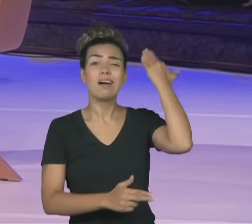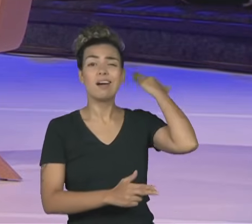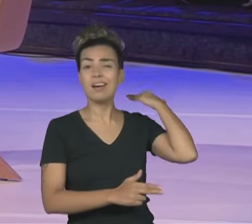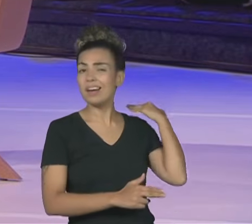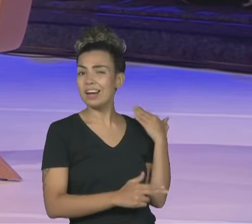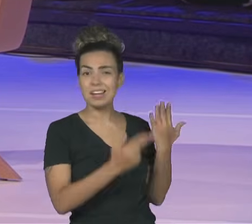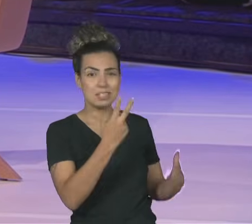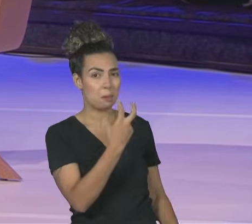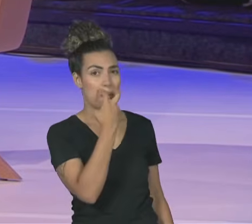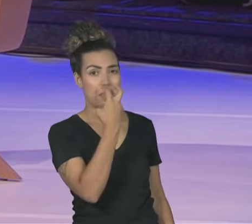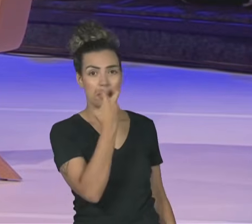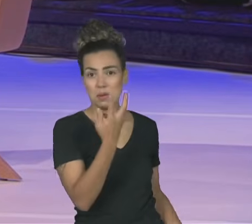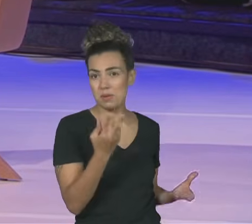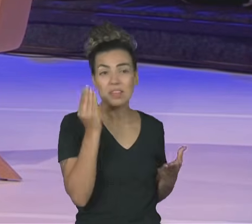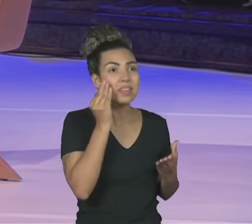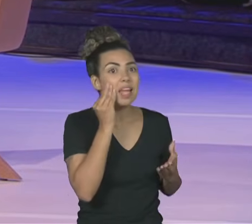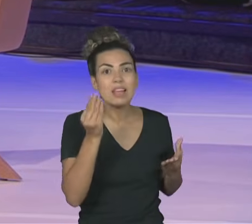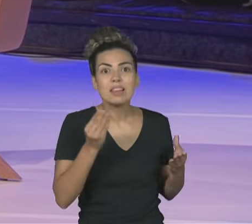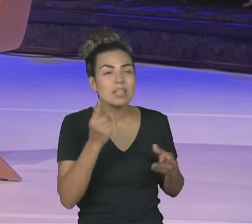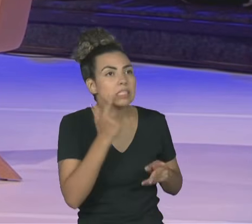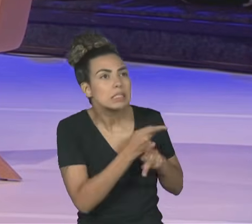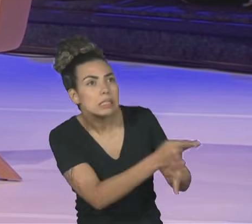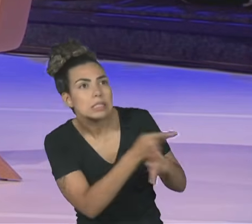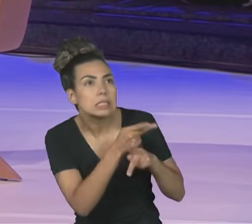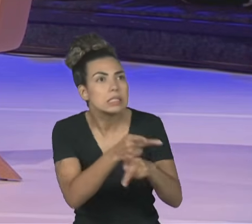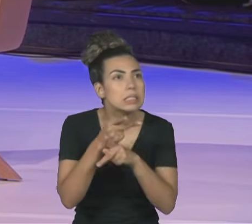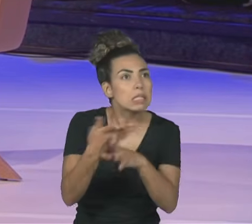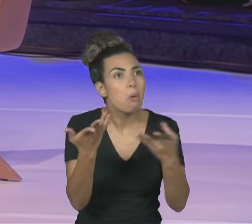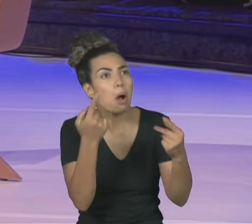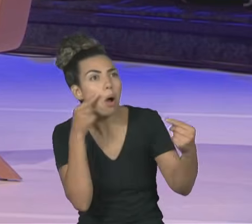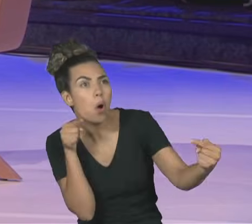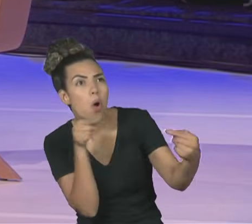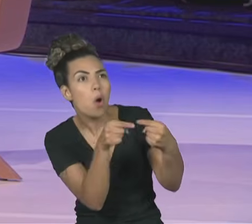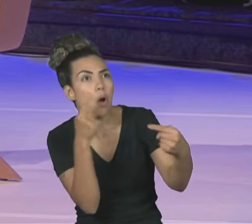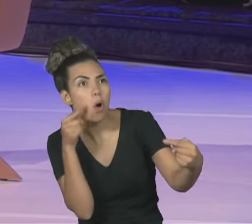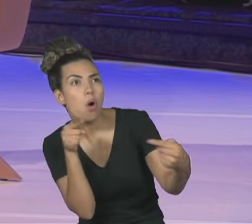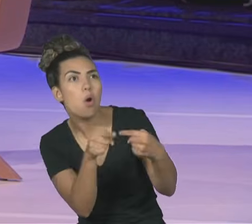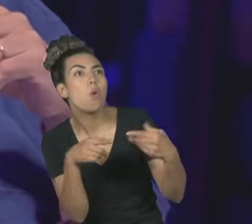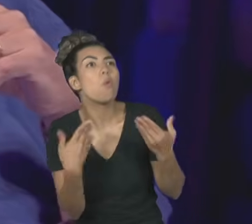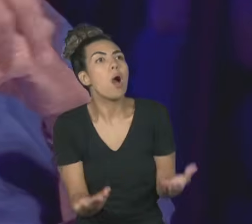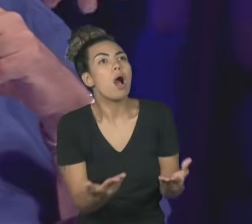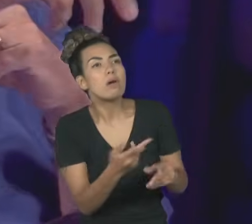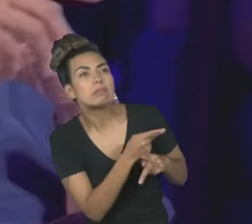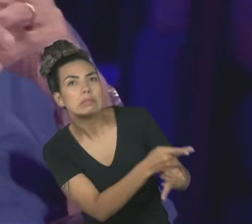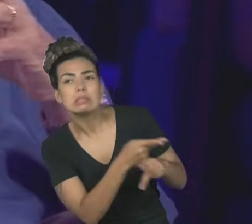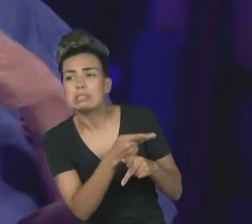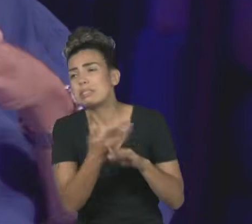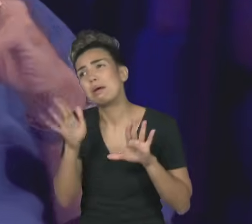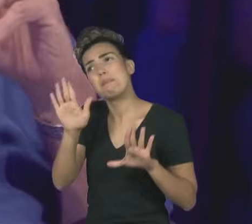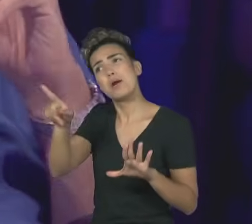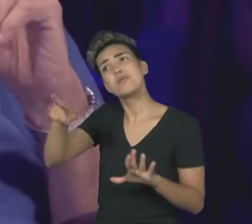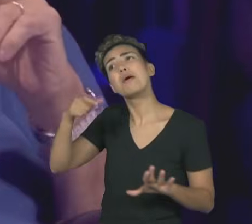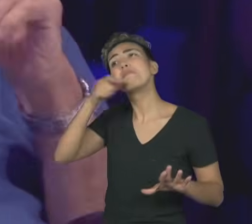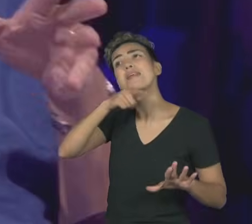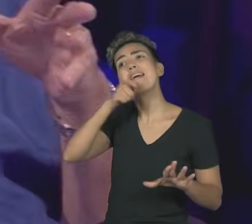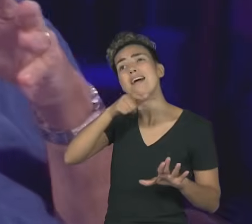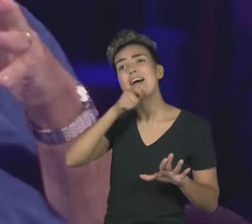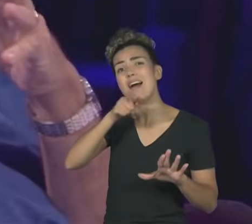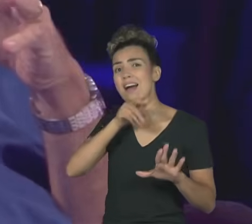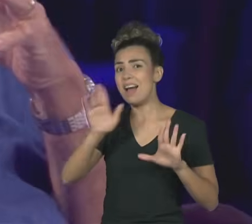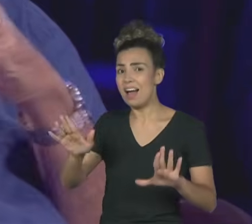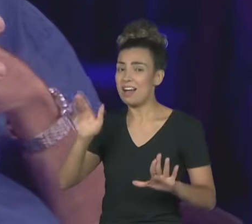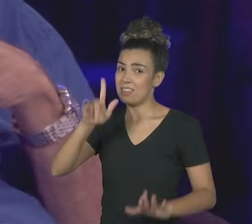alma procurando a outra. Mas era um cômico que disse isso, né? Você sabe que o Sócrates não dizia isso. Sócrates não, era